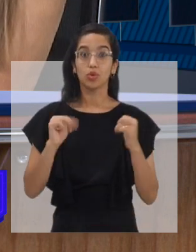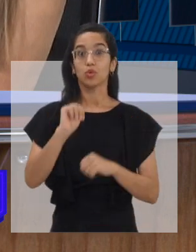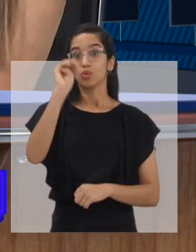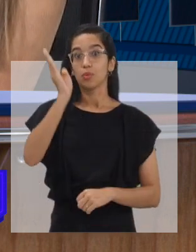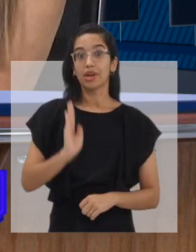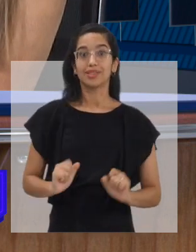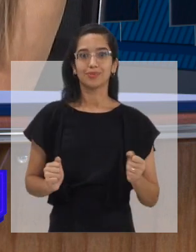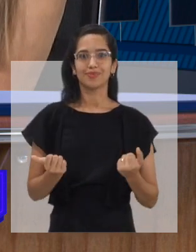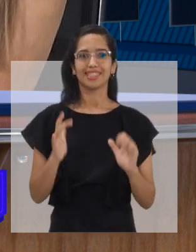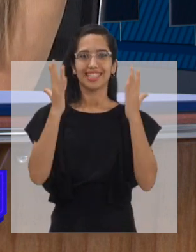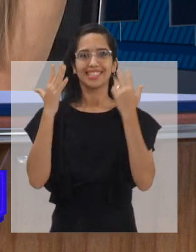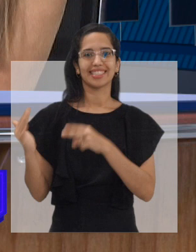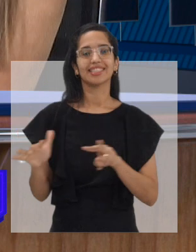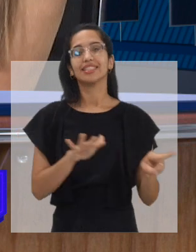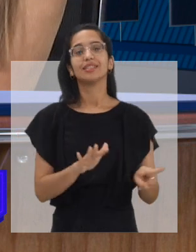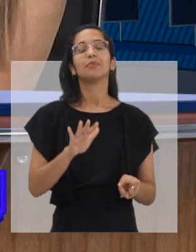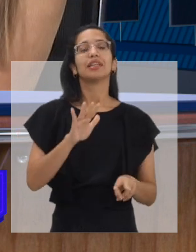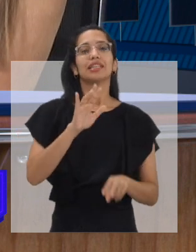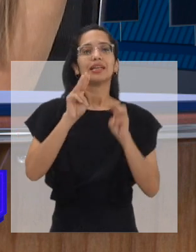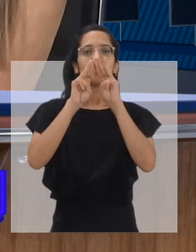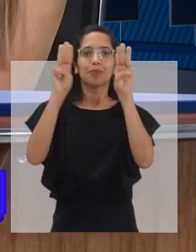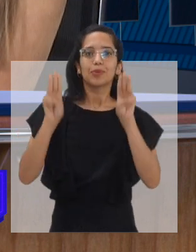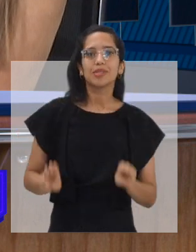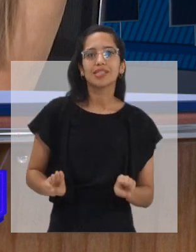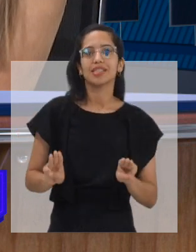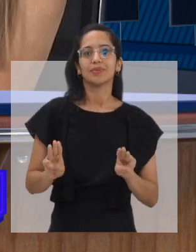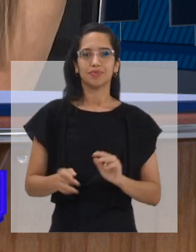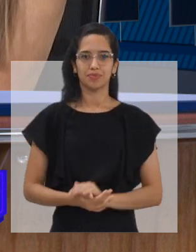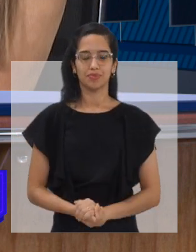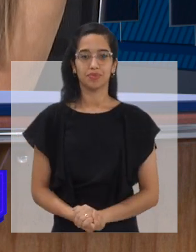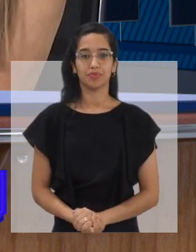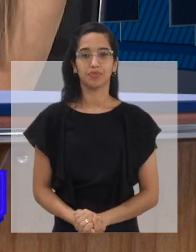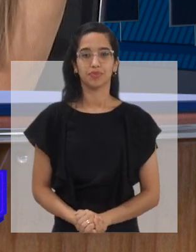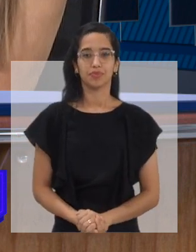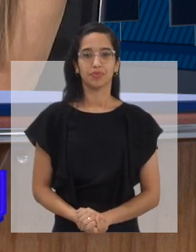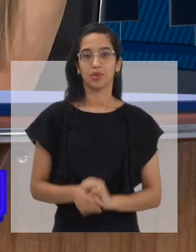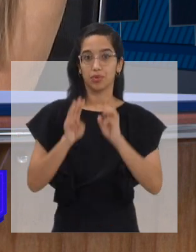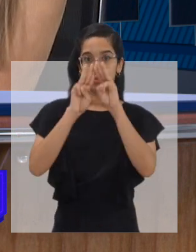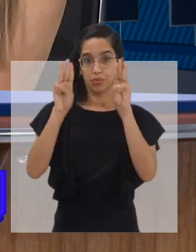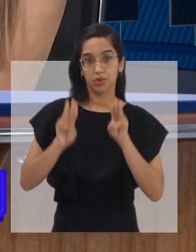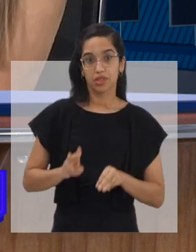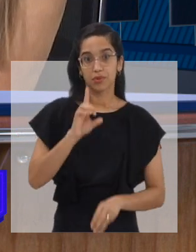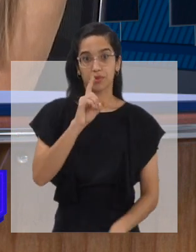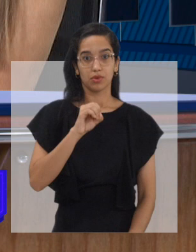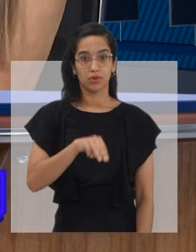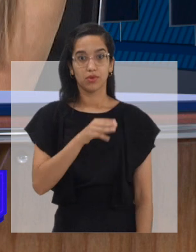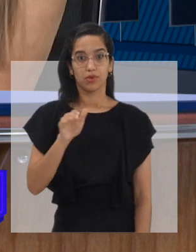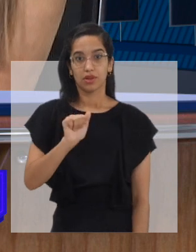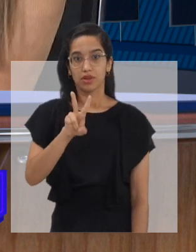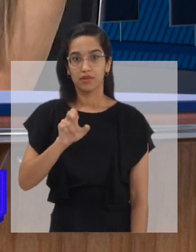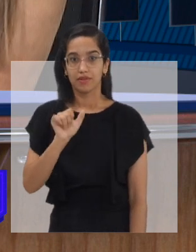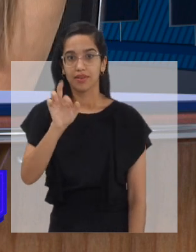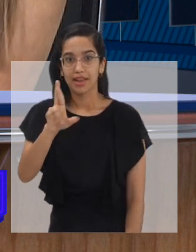Brasil, a Semana Nacional dos Museus, né? E o Museu Dom Avelar tem toda uma